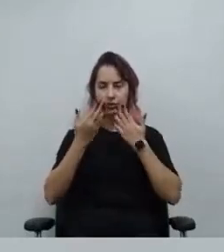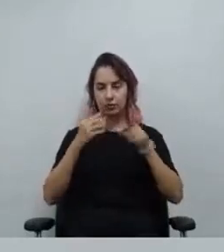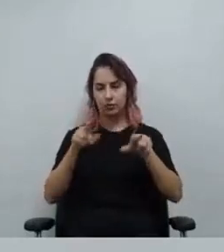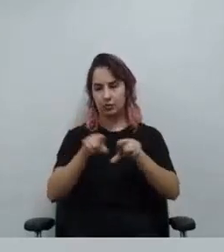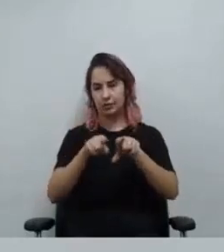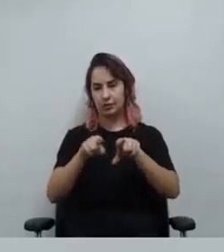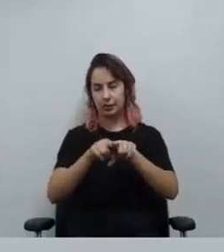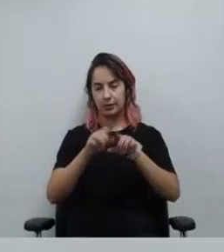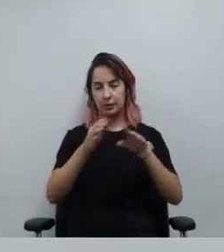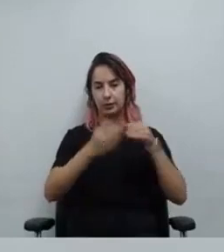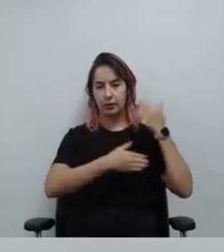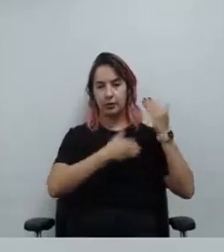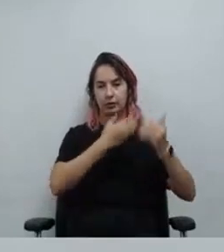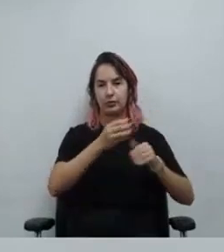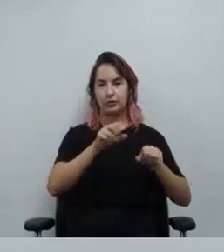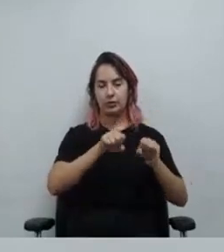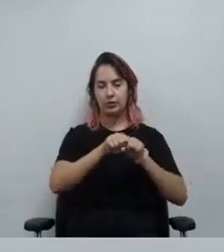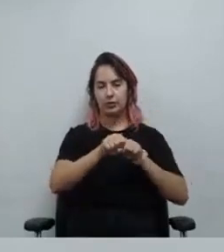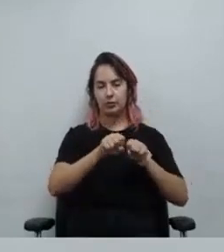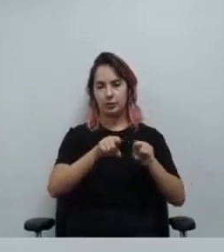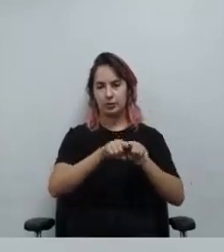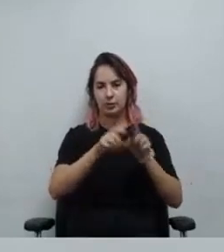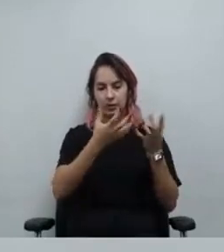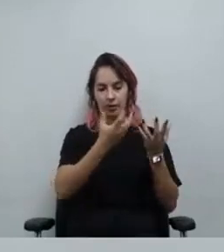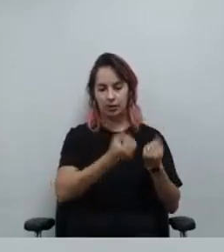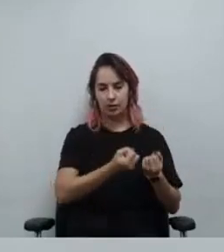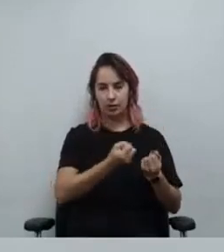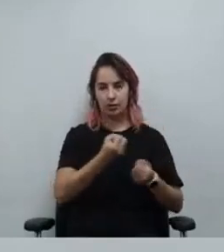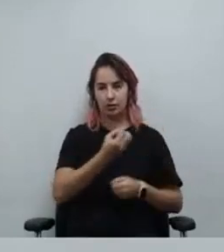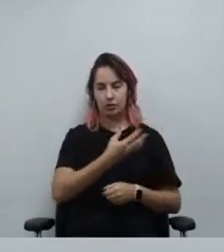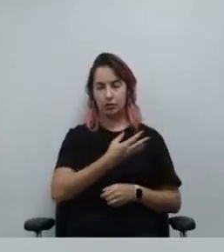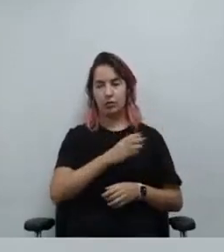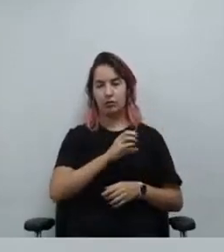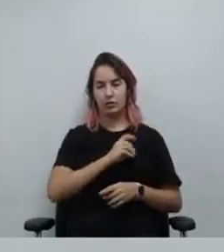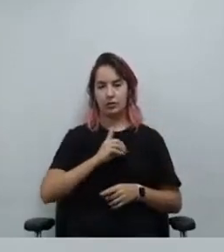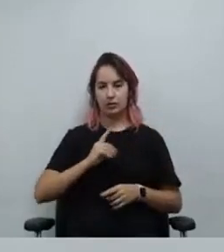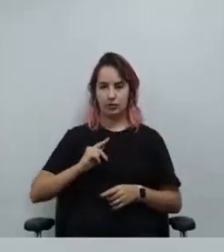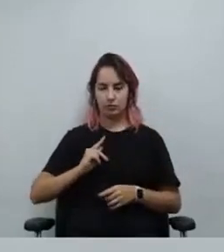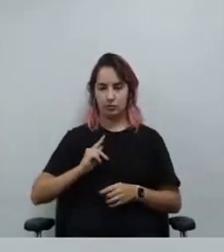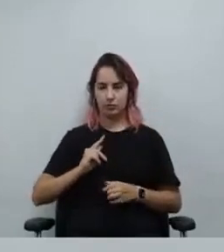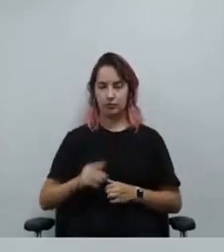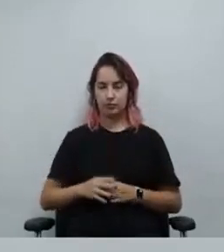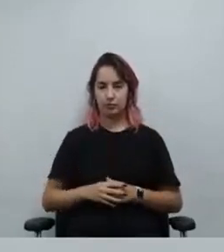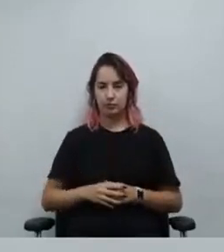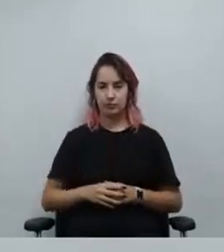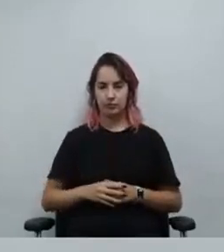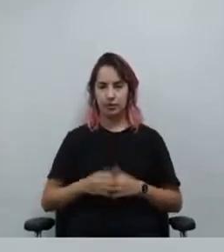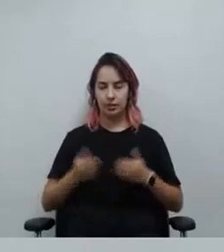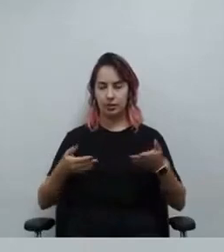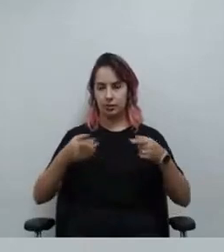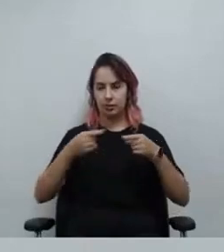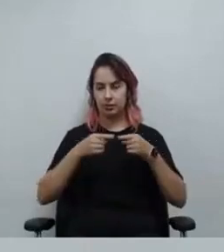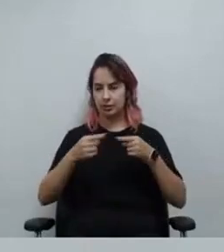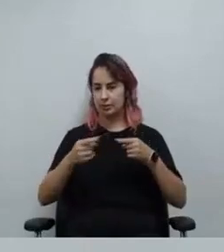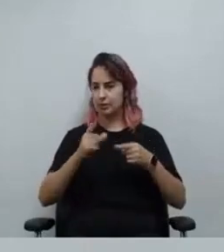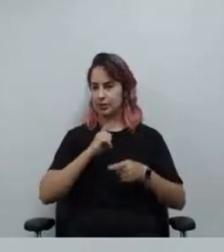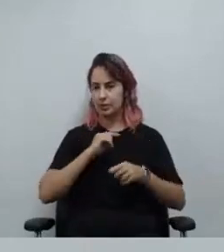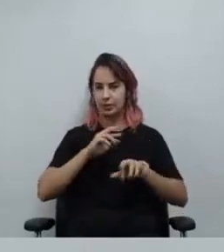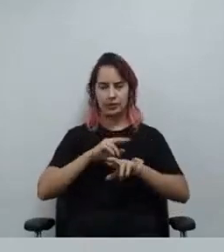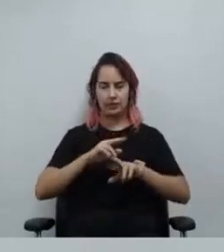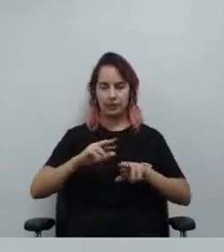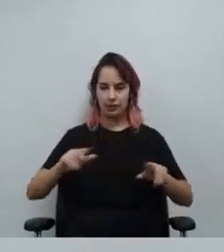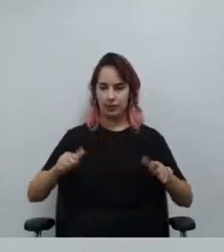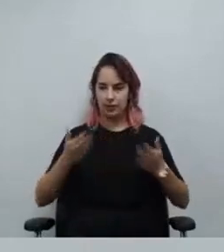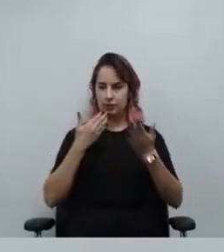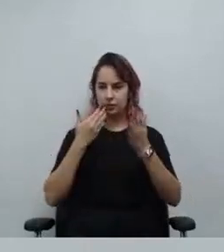também esse processo de formação e de acolhida das novas defensoras e dos novos defensores. Essa semana a gente teve vários diálogos com